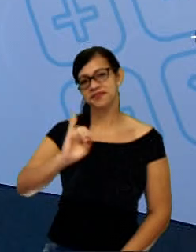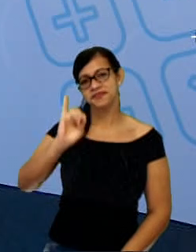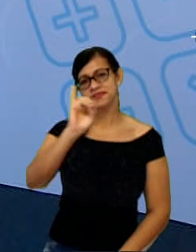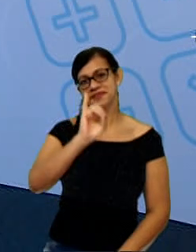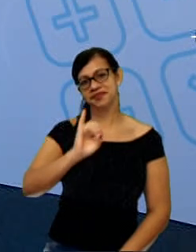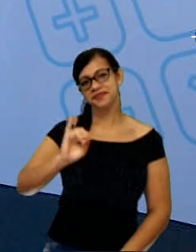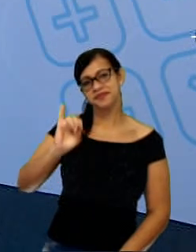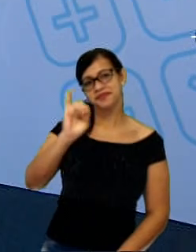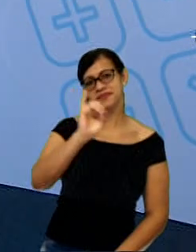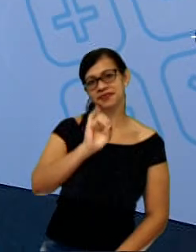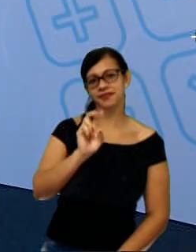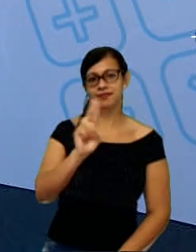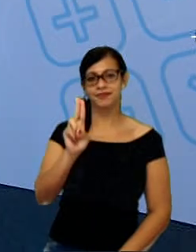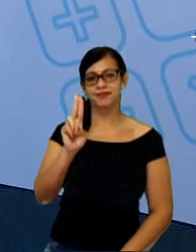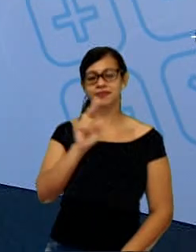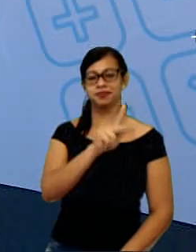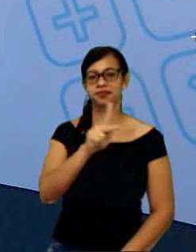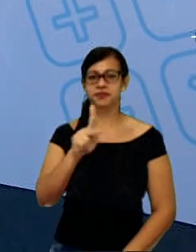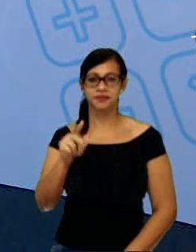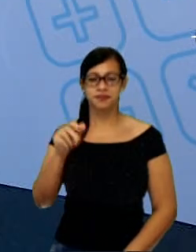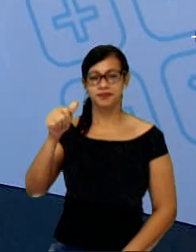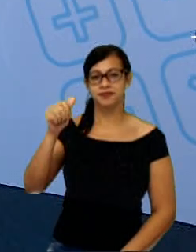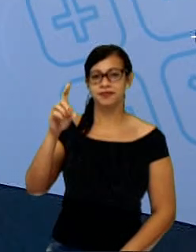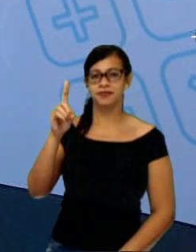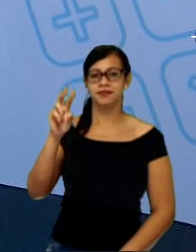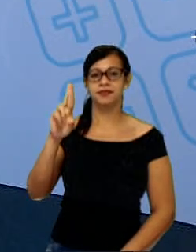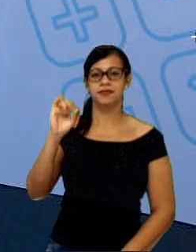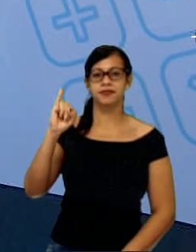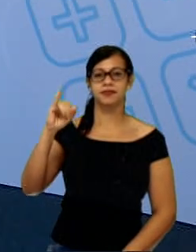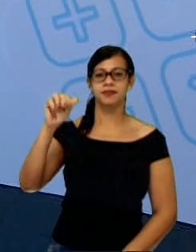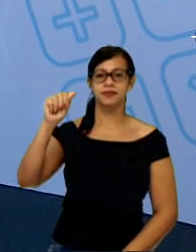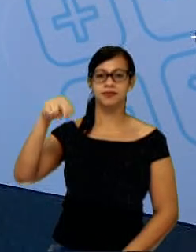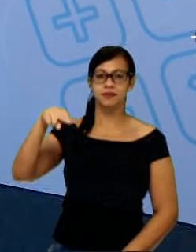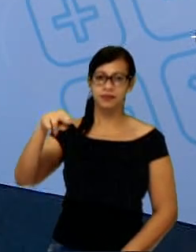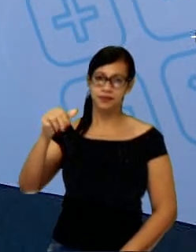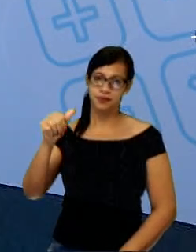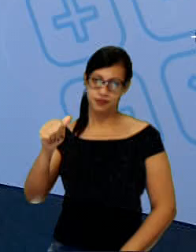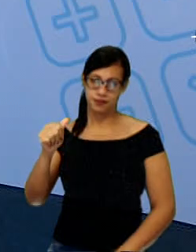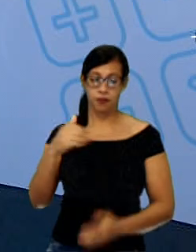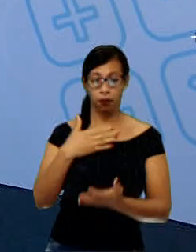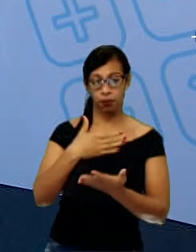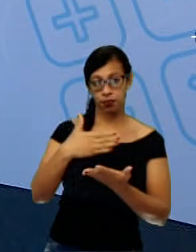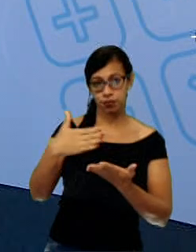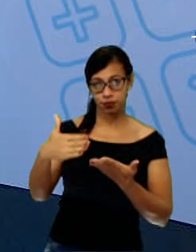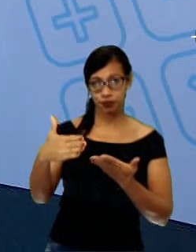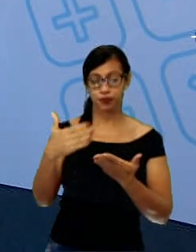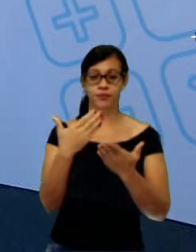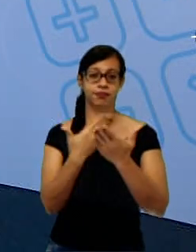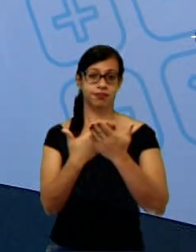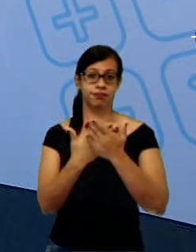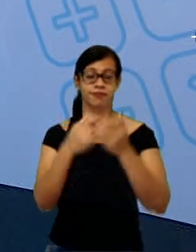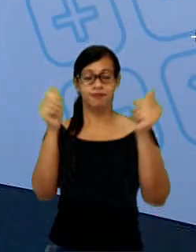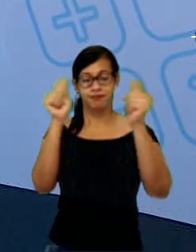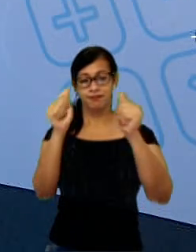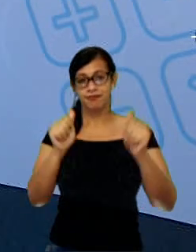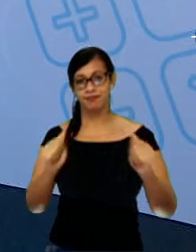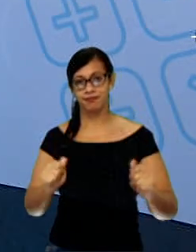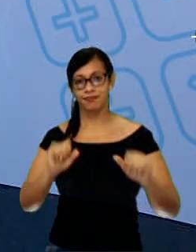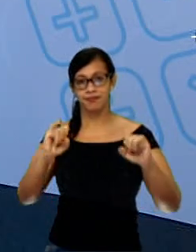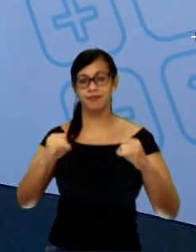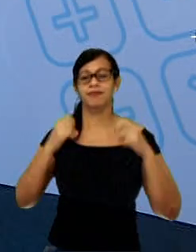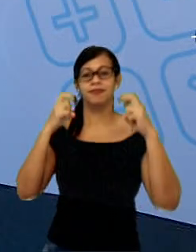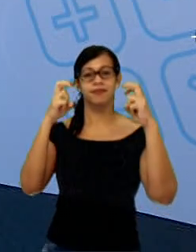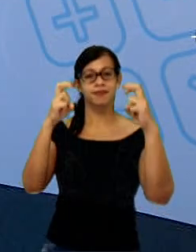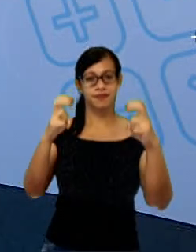Eu sou a professora Adriana Freitas. Estamos começando mais uma aula de artes para os 8º anos pela TV Escola Jaboatão.